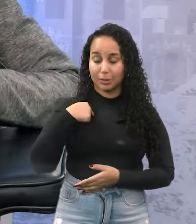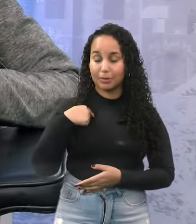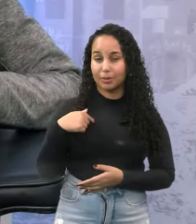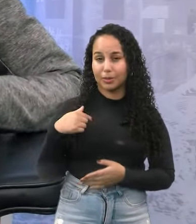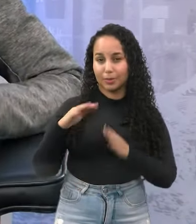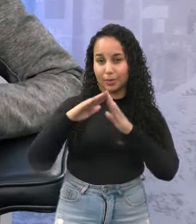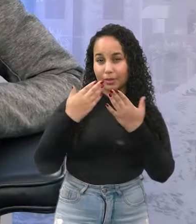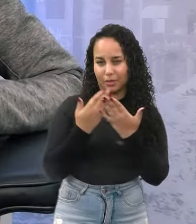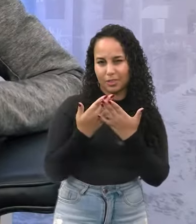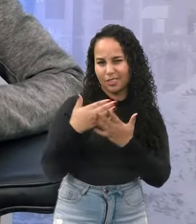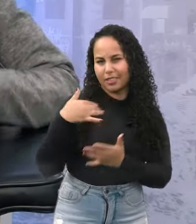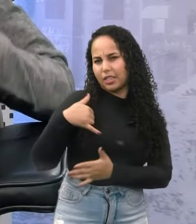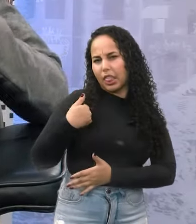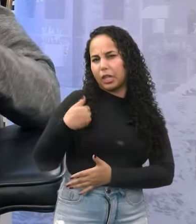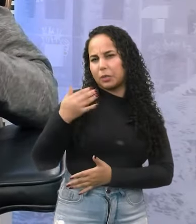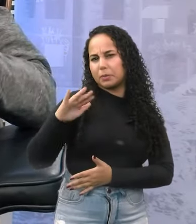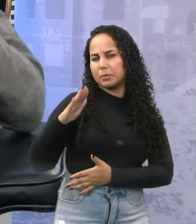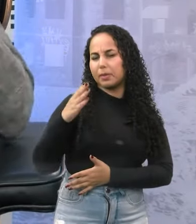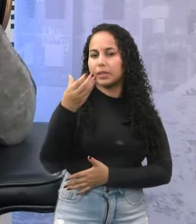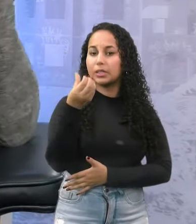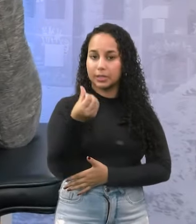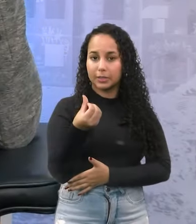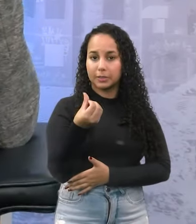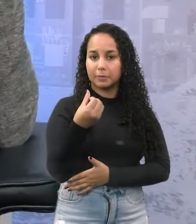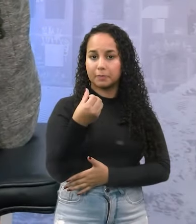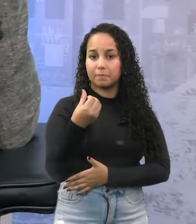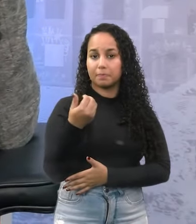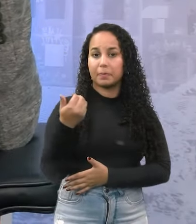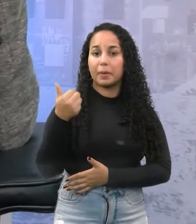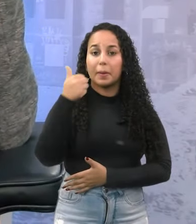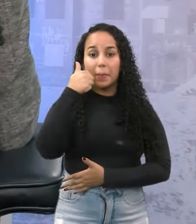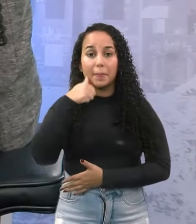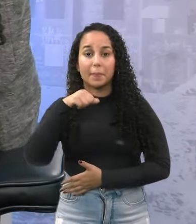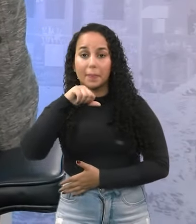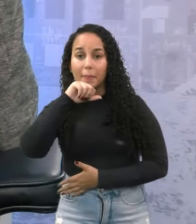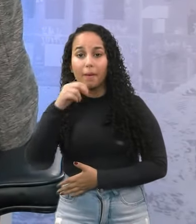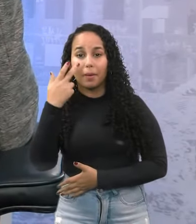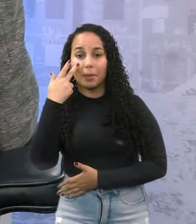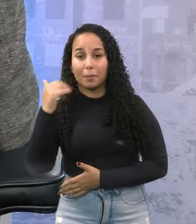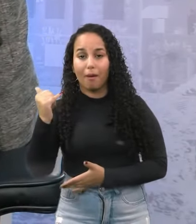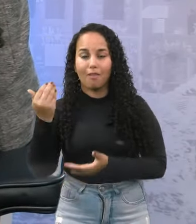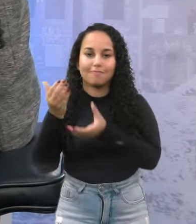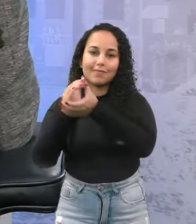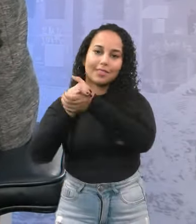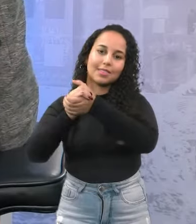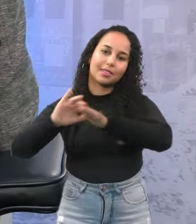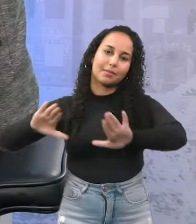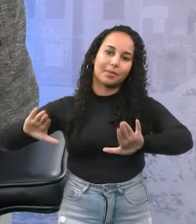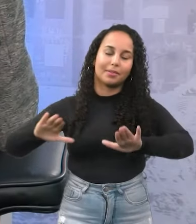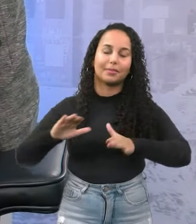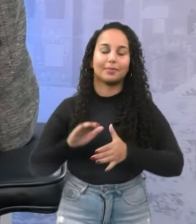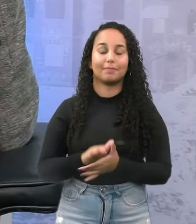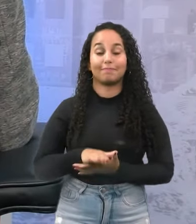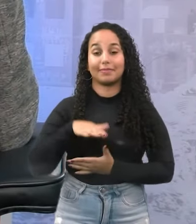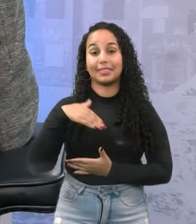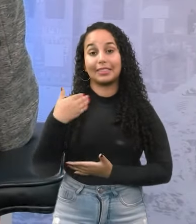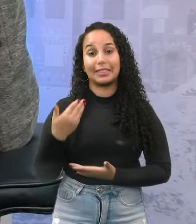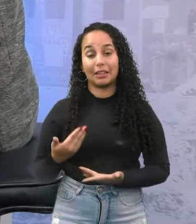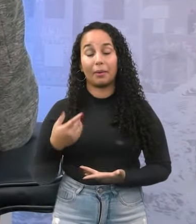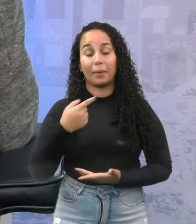no primário, eu tinha 6 para 7 anos de idade e meus pais se separaram. Então eu fui para